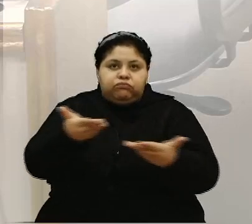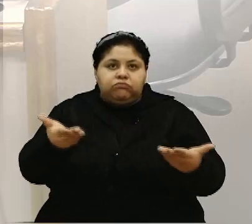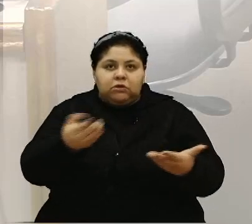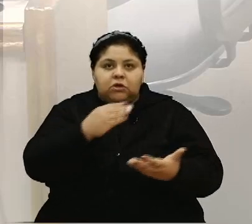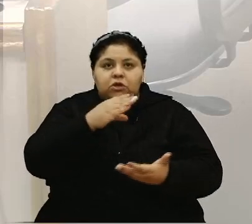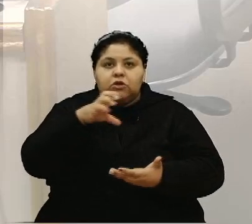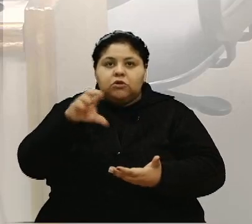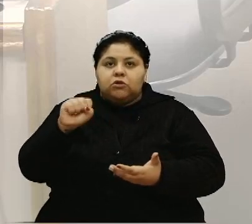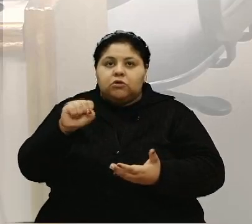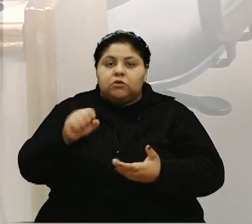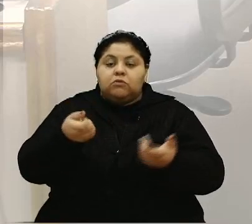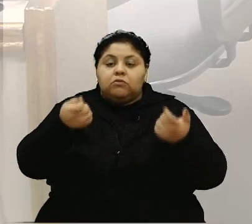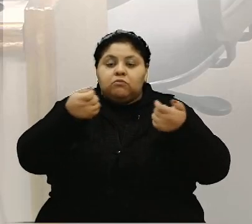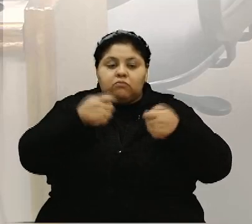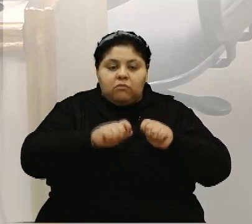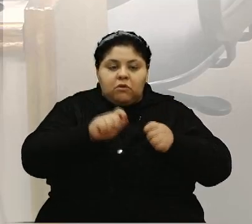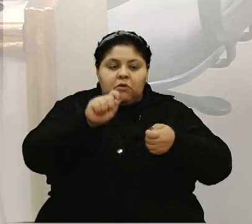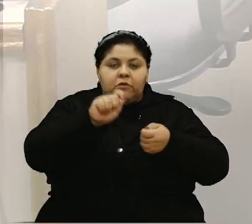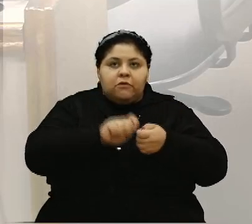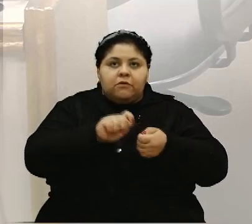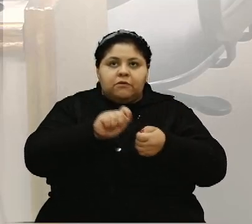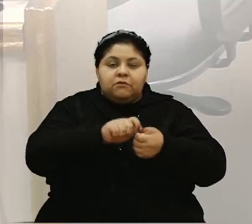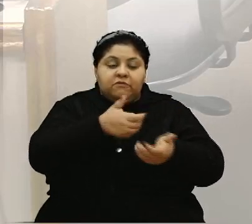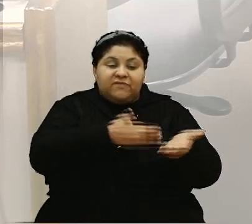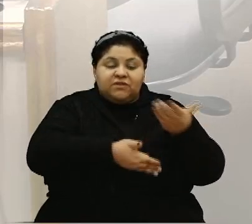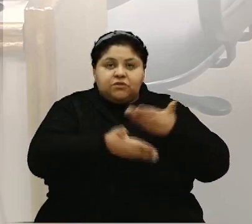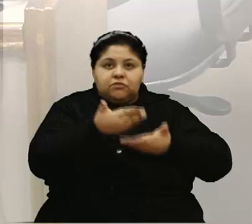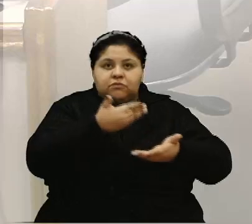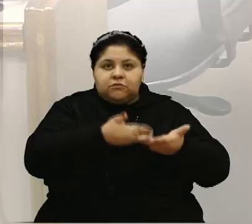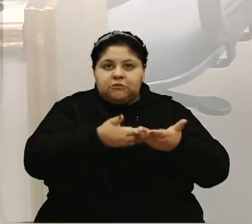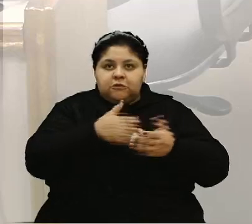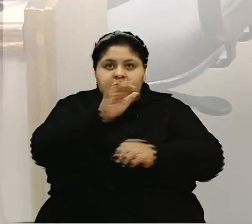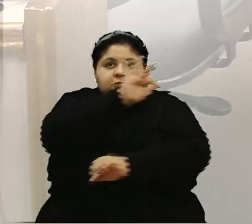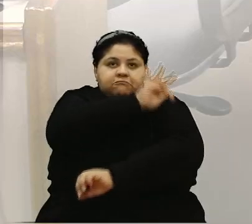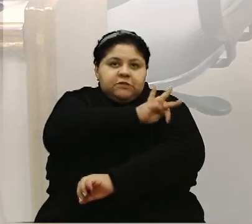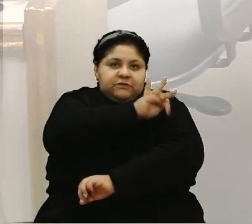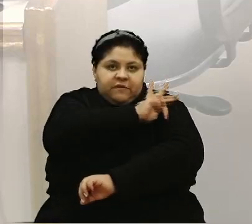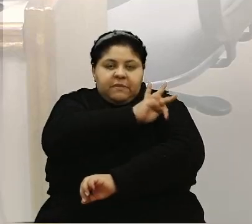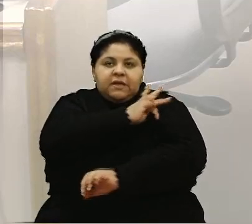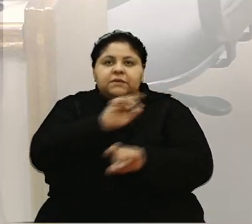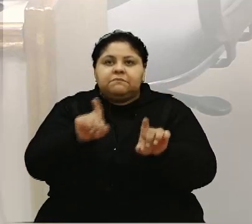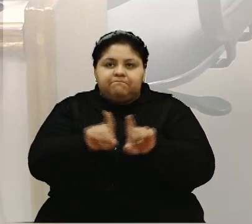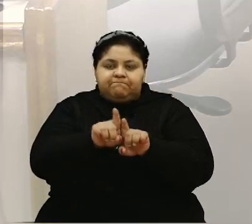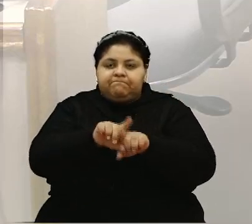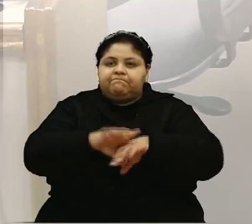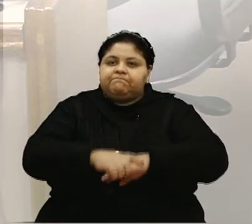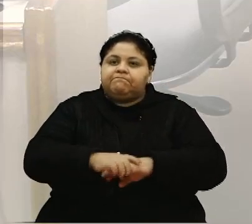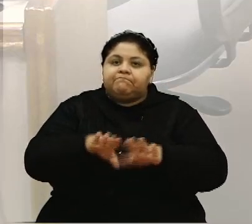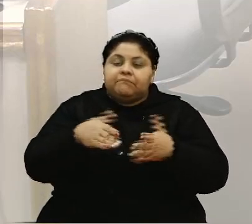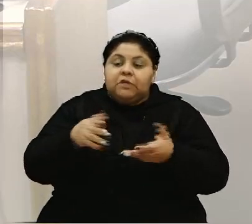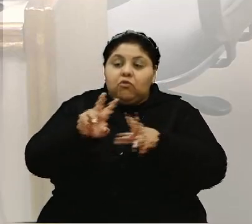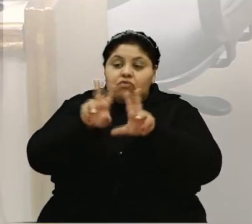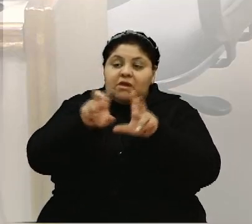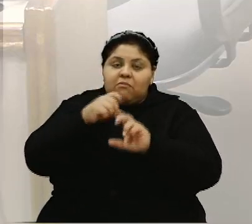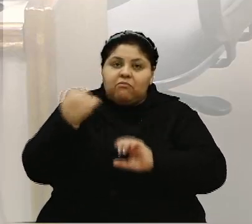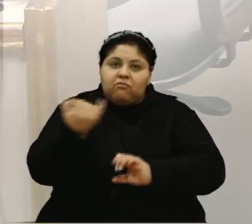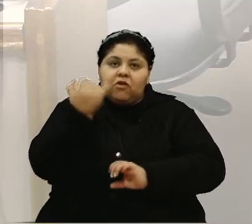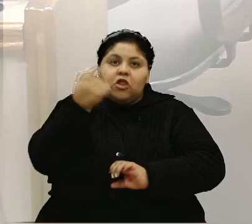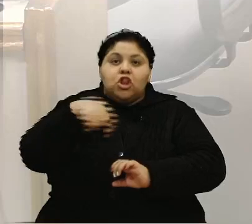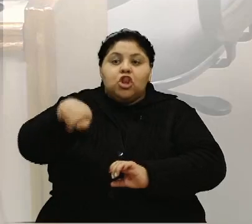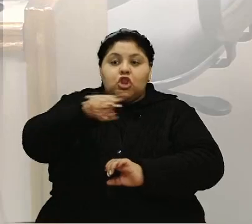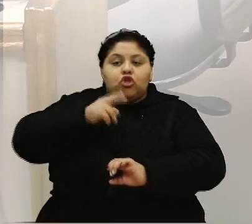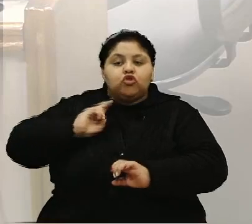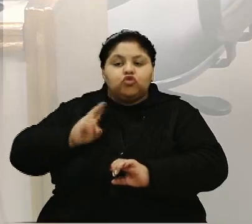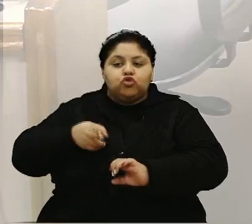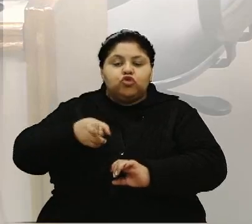precisa para realizar os atendimentos e as farmácias, especialmente. Então, o tema é importante e nós vamos continuar,